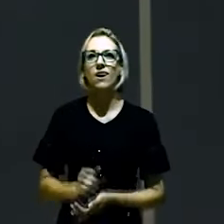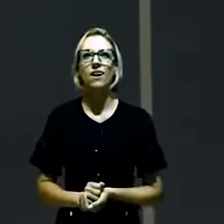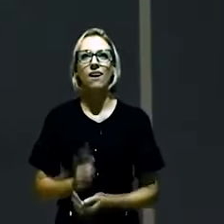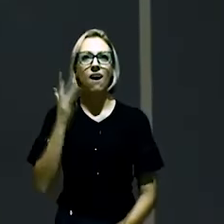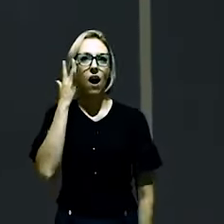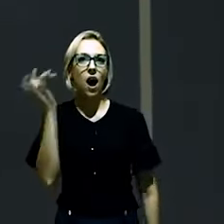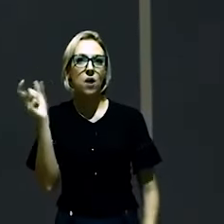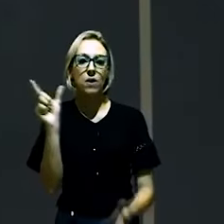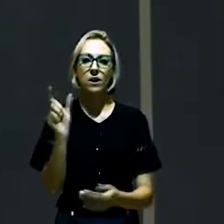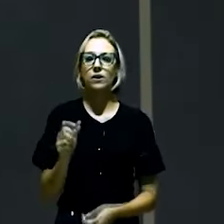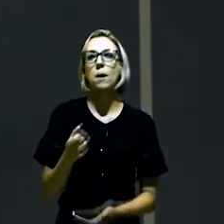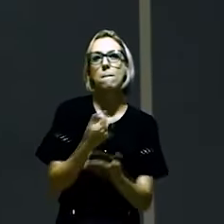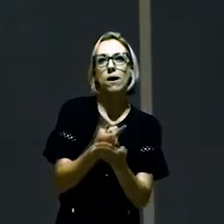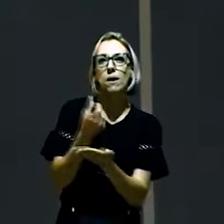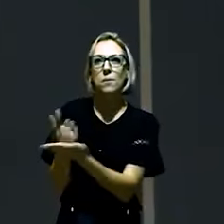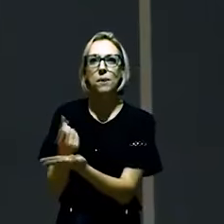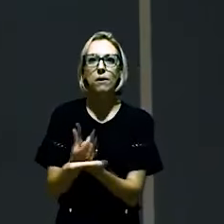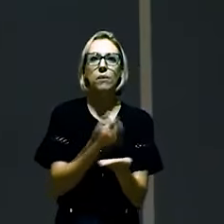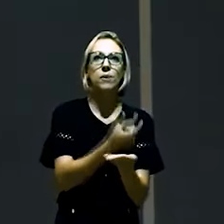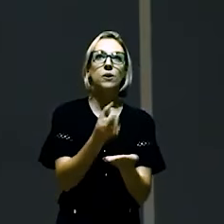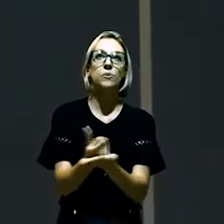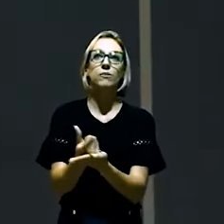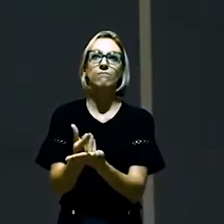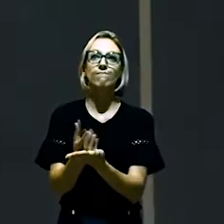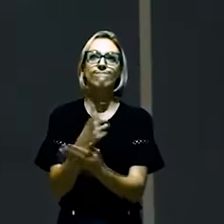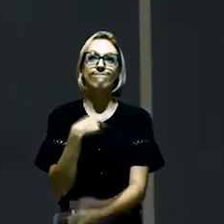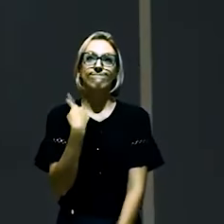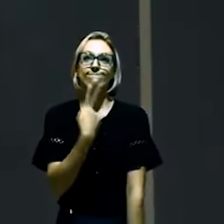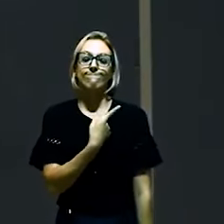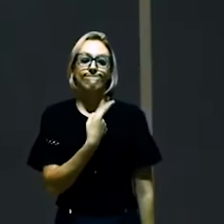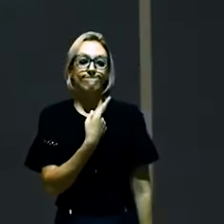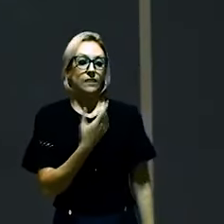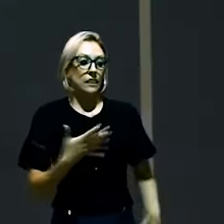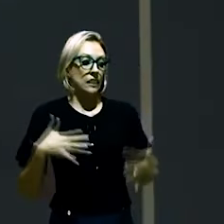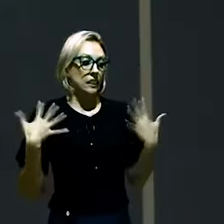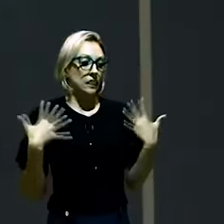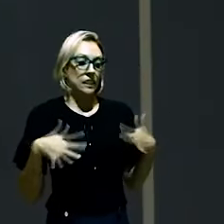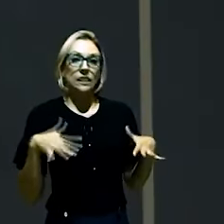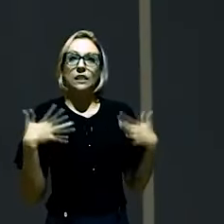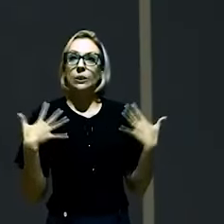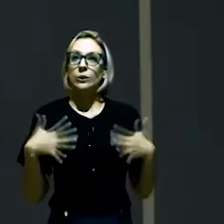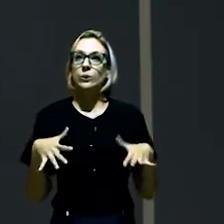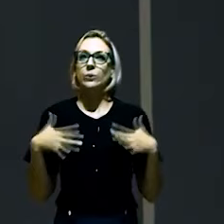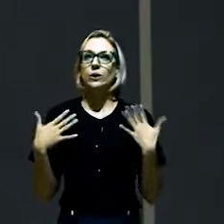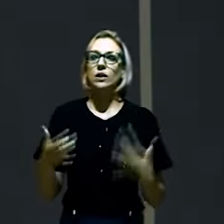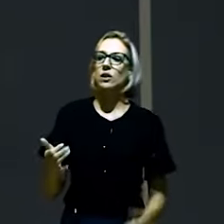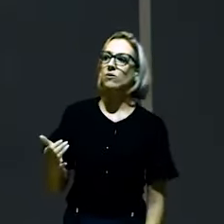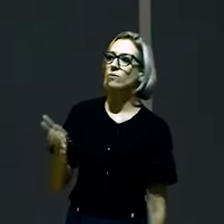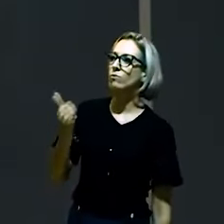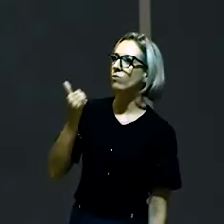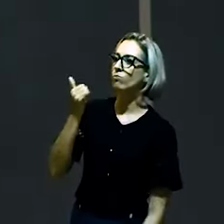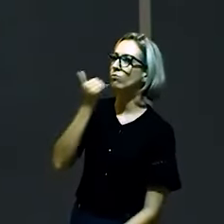amanhã é só mais aquilo. E quando a gente vê, a gente nota, são tantas desculpas para tantas coisas, para tantos